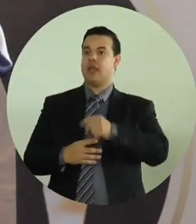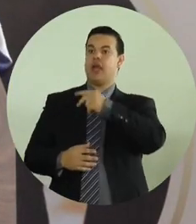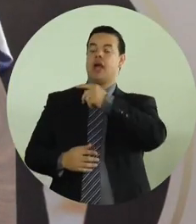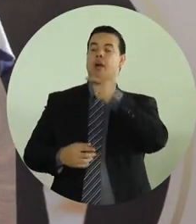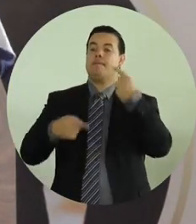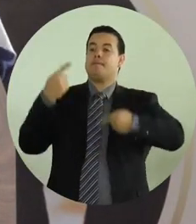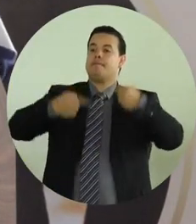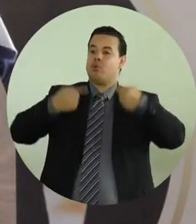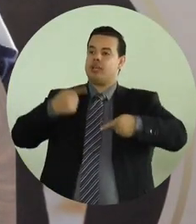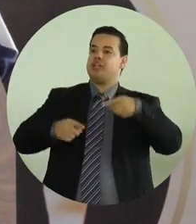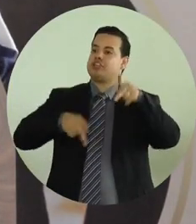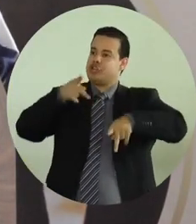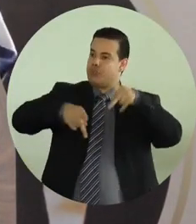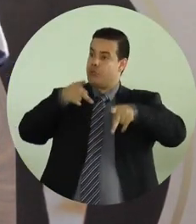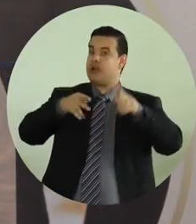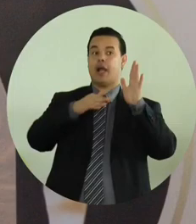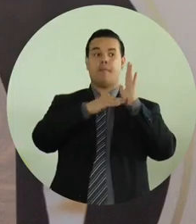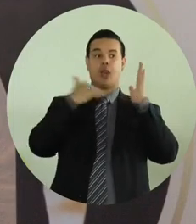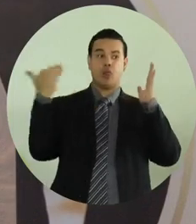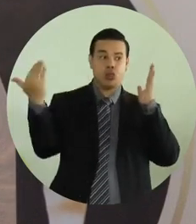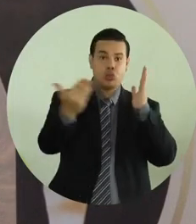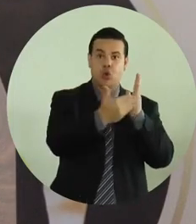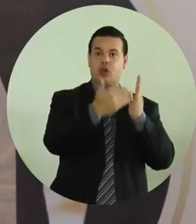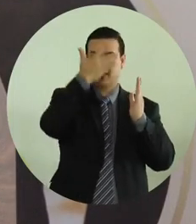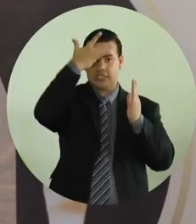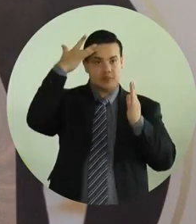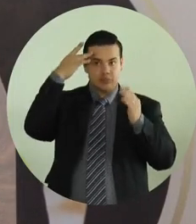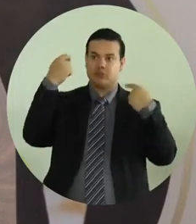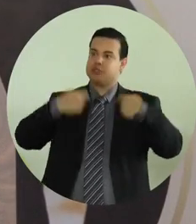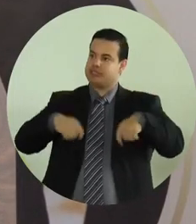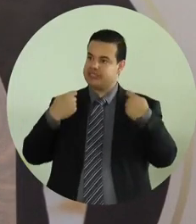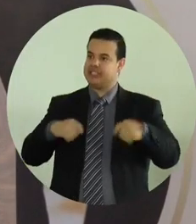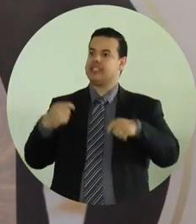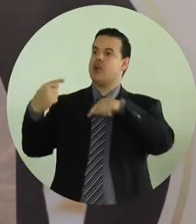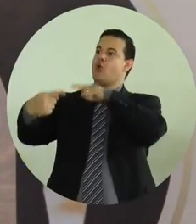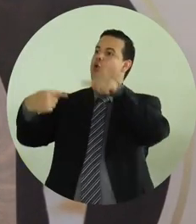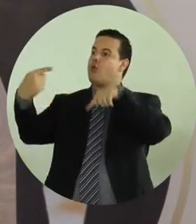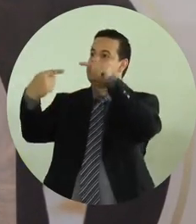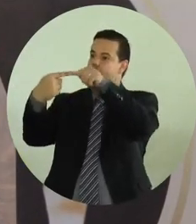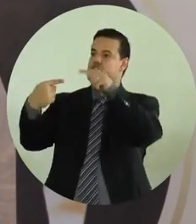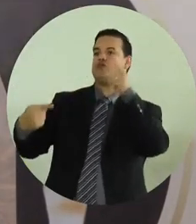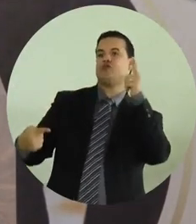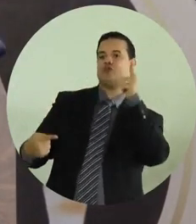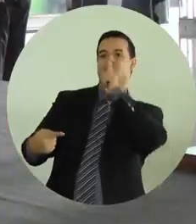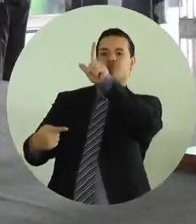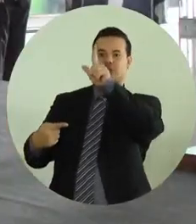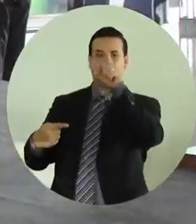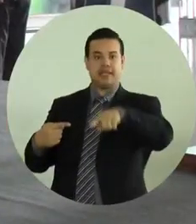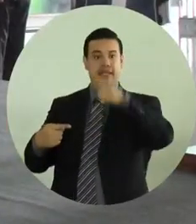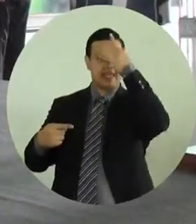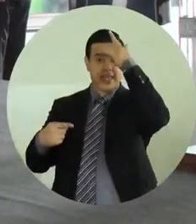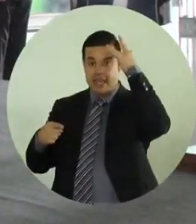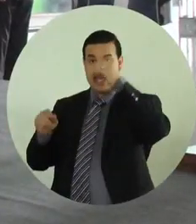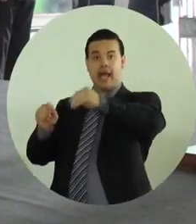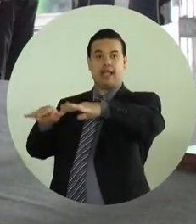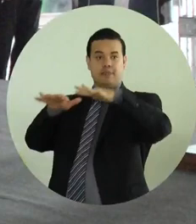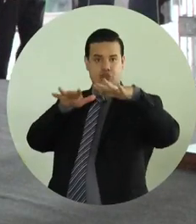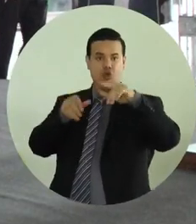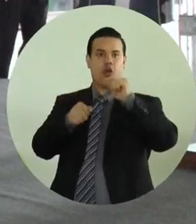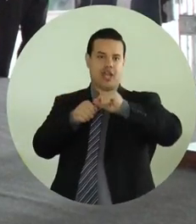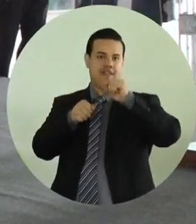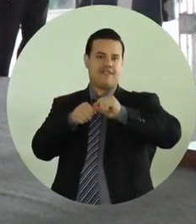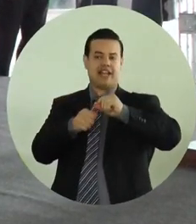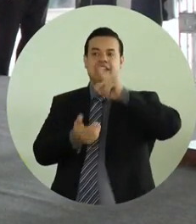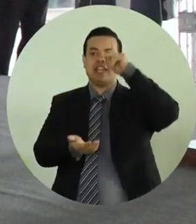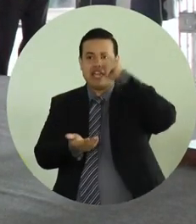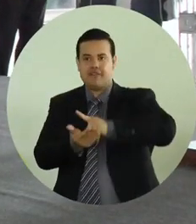ela não for pública para todos, se ela não atingir os objetivos de alcançar o público que faz a